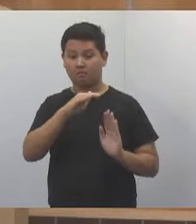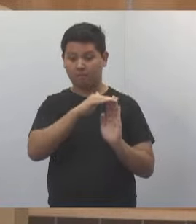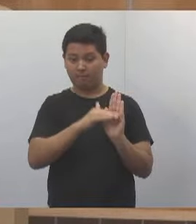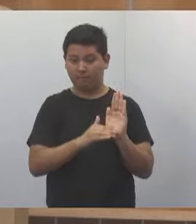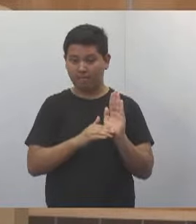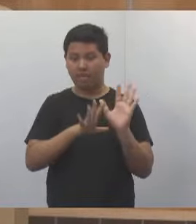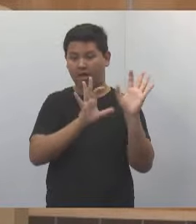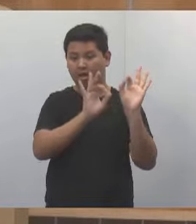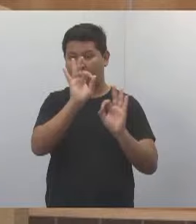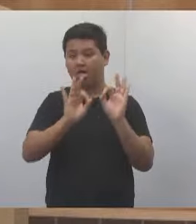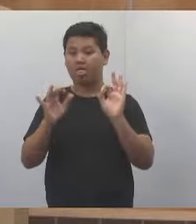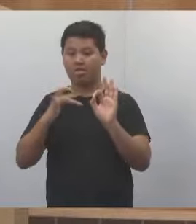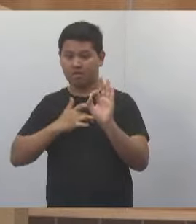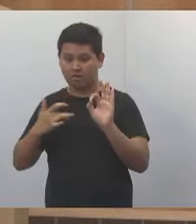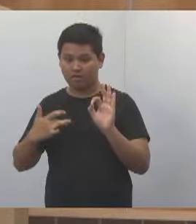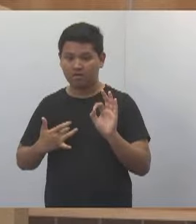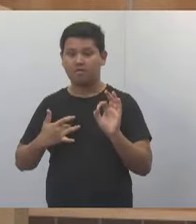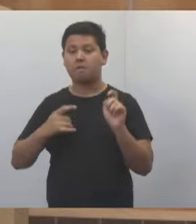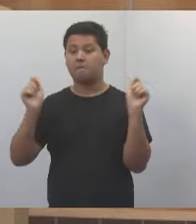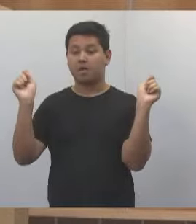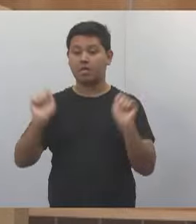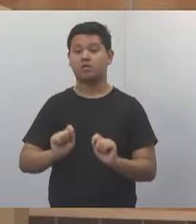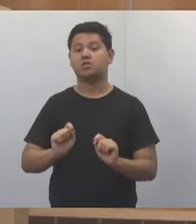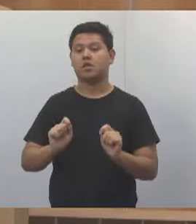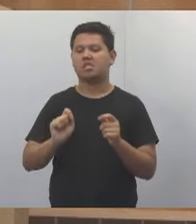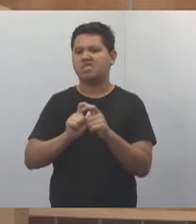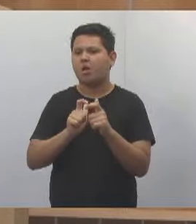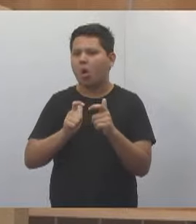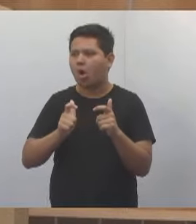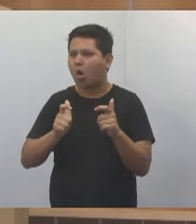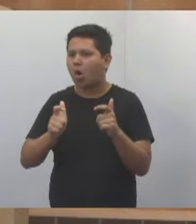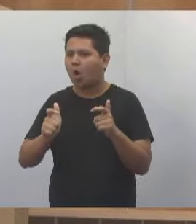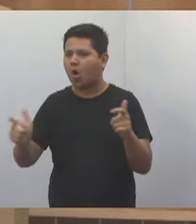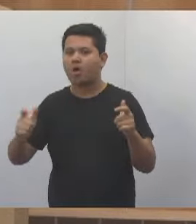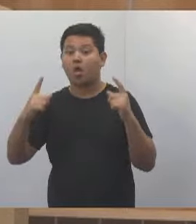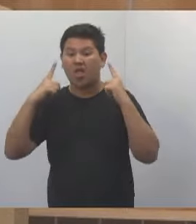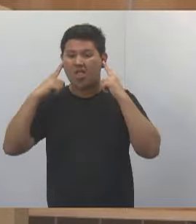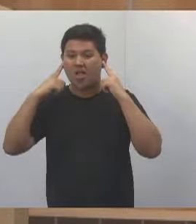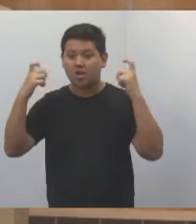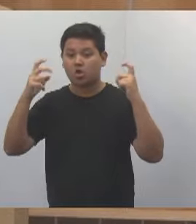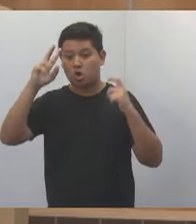da Organização Mundial da Saúde, a quantidade de ruído que o ser humano